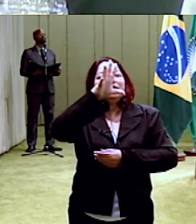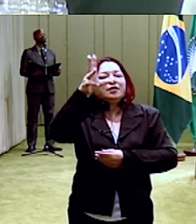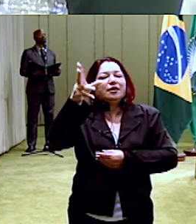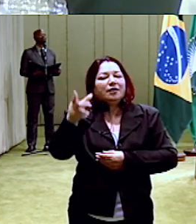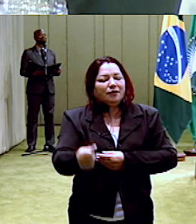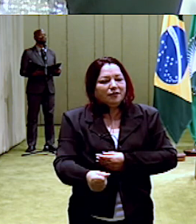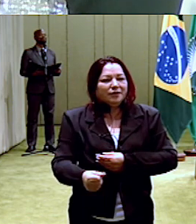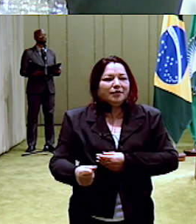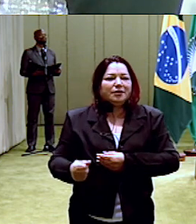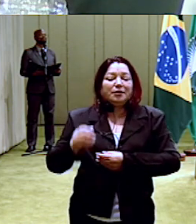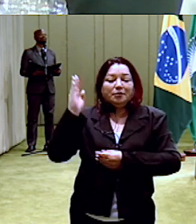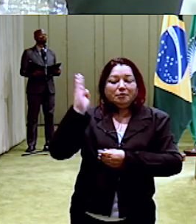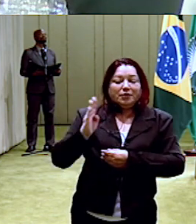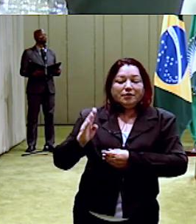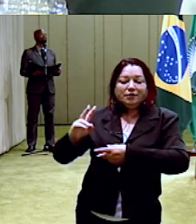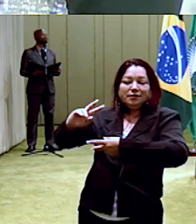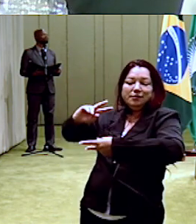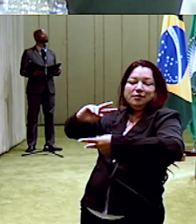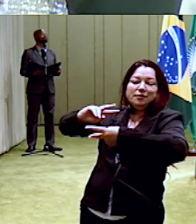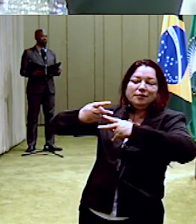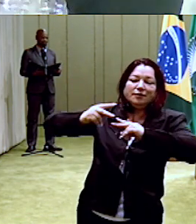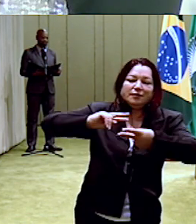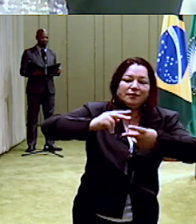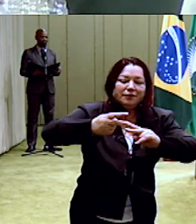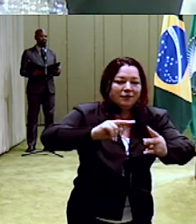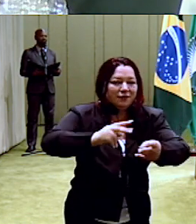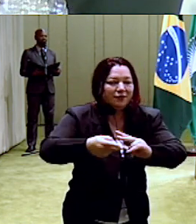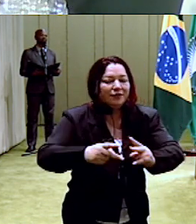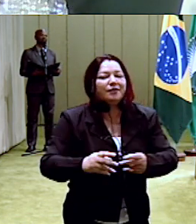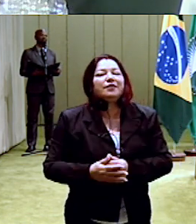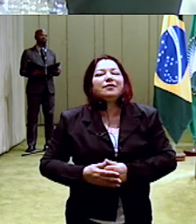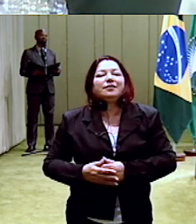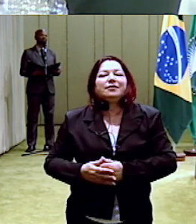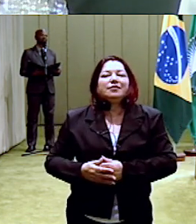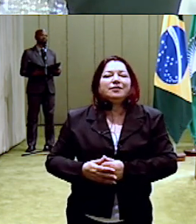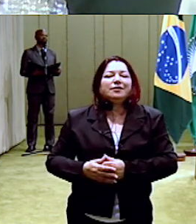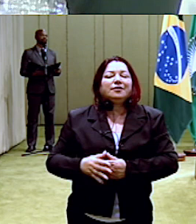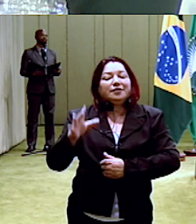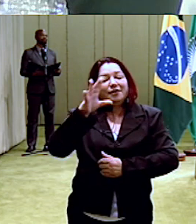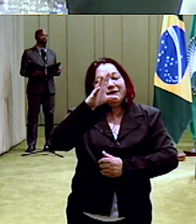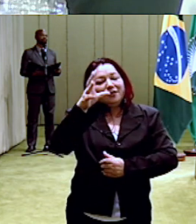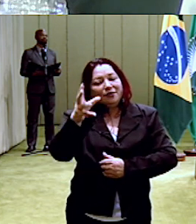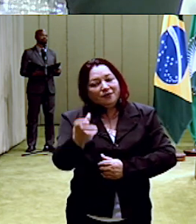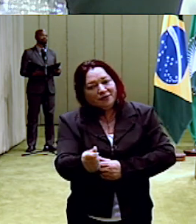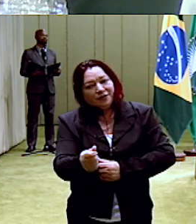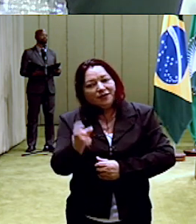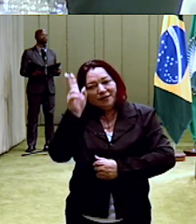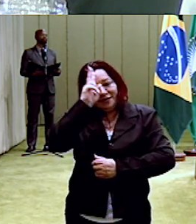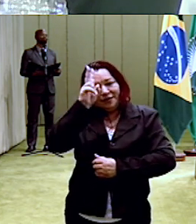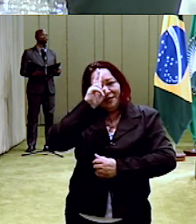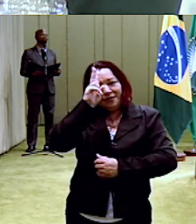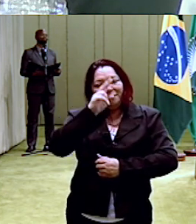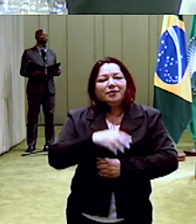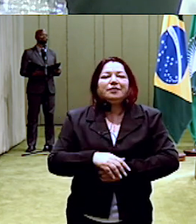brasileiros, descendentes e não descendentes de africanos, e, evidentemente, lembrar